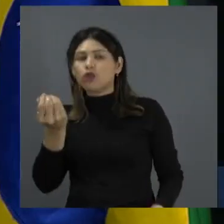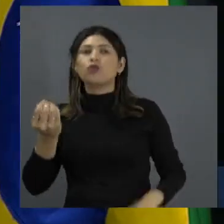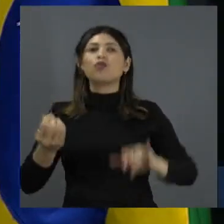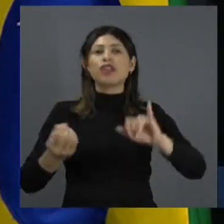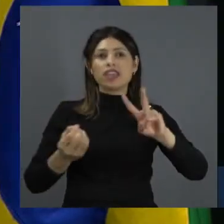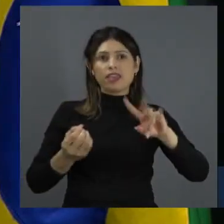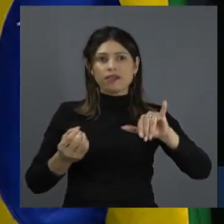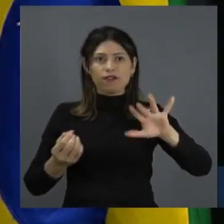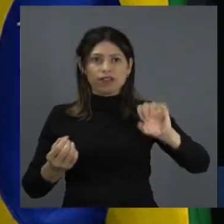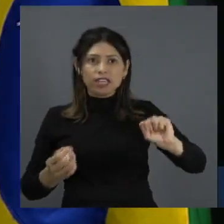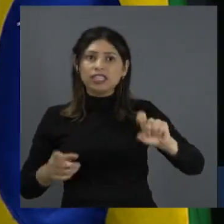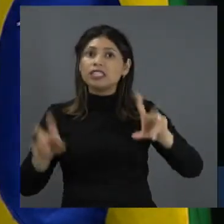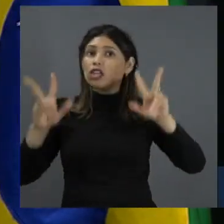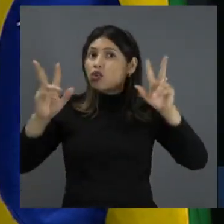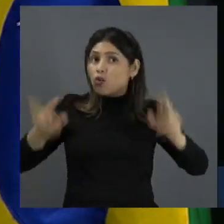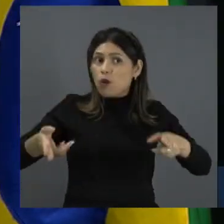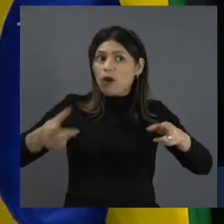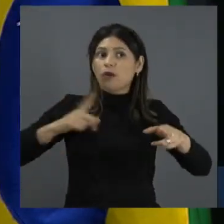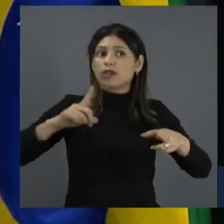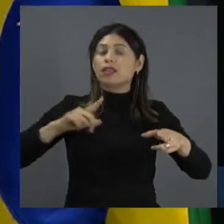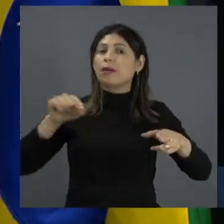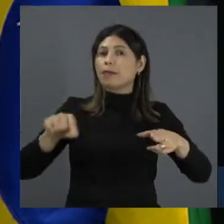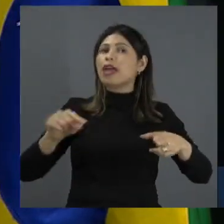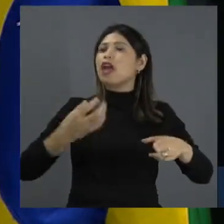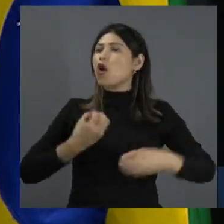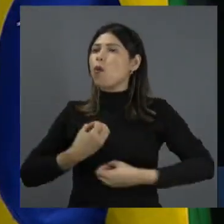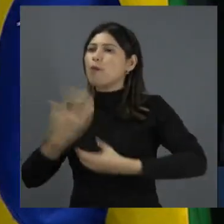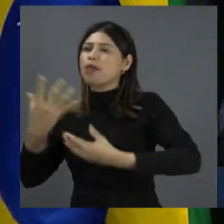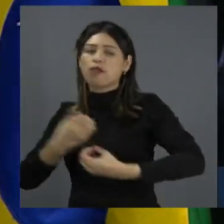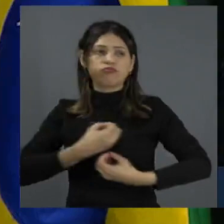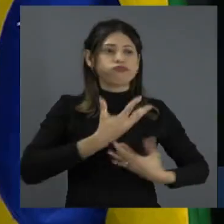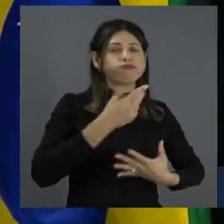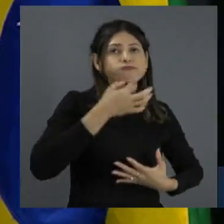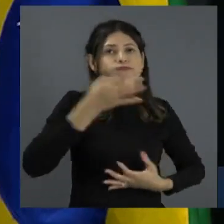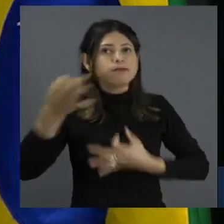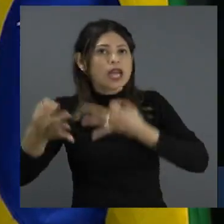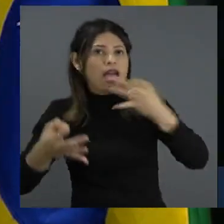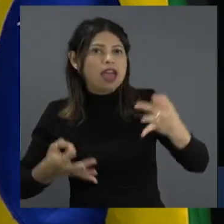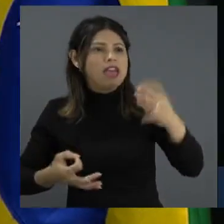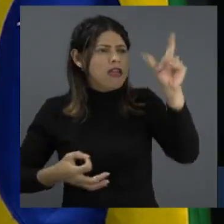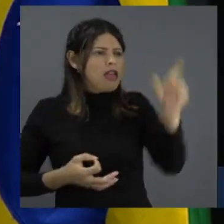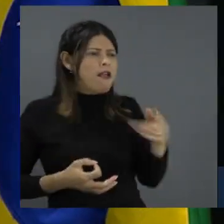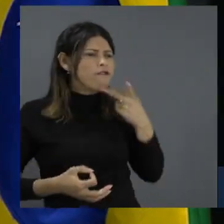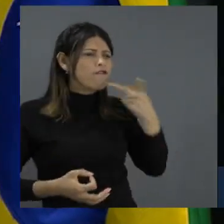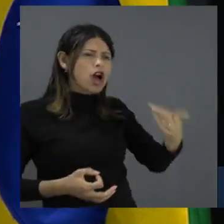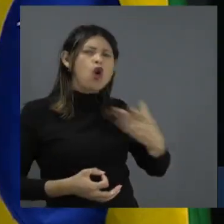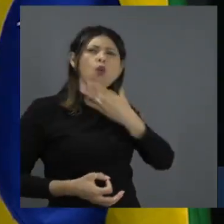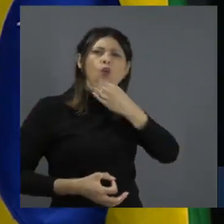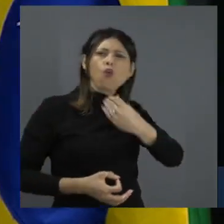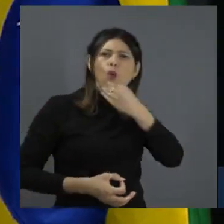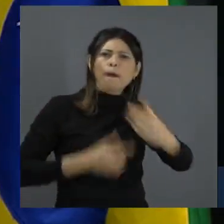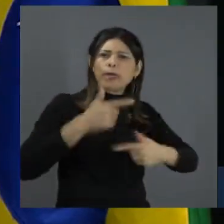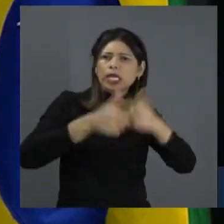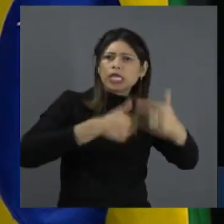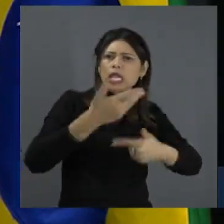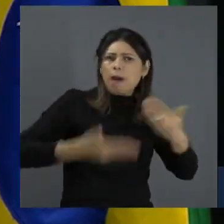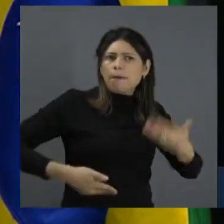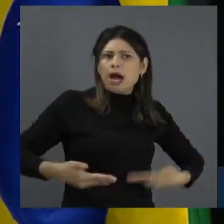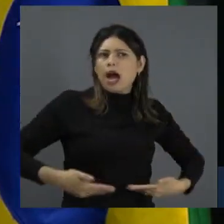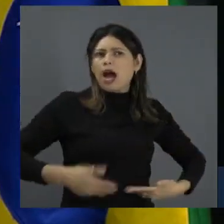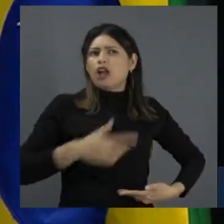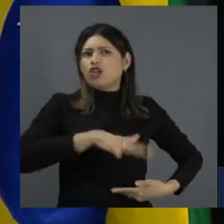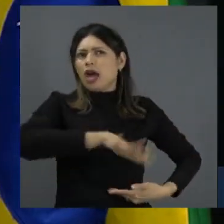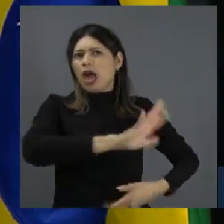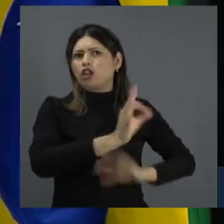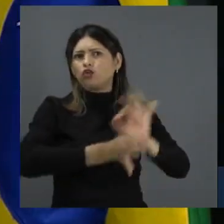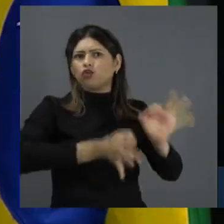se posicionam sobre isso, homens de bem. E o doutor Sebastião Coelho é um homem servidor do Poder Judiciário com